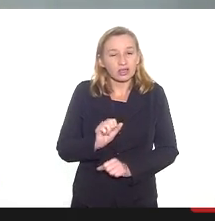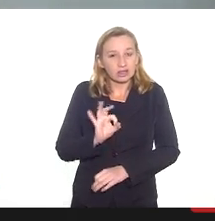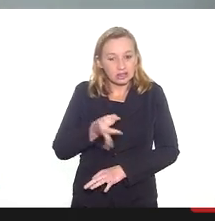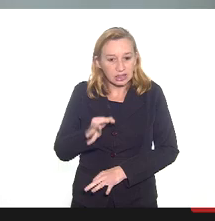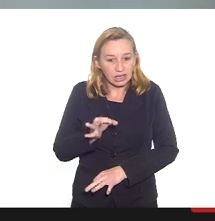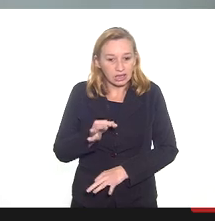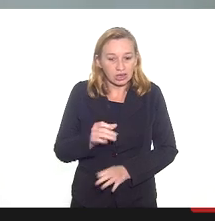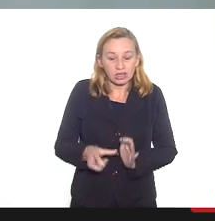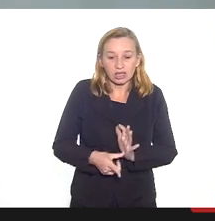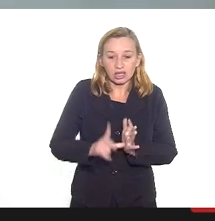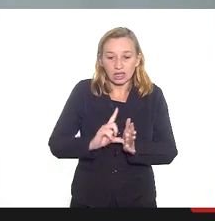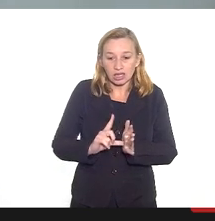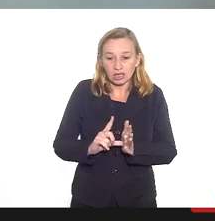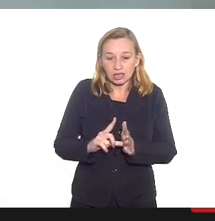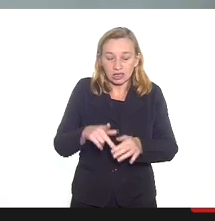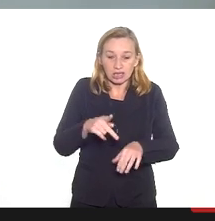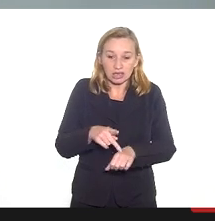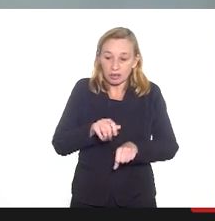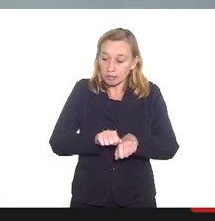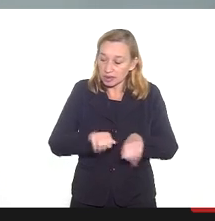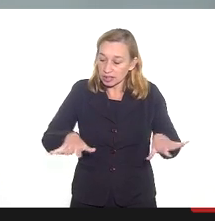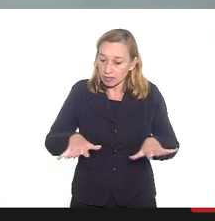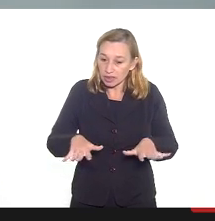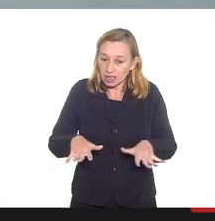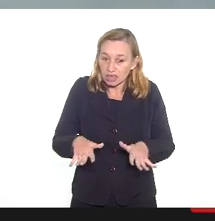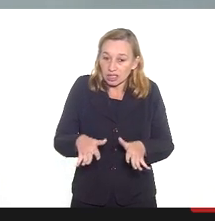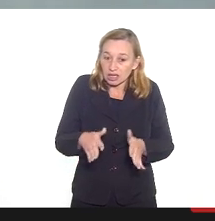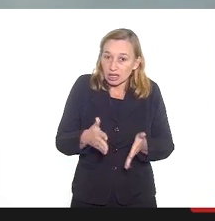diante dessa crise pandêmica, que acabou,